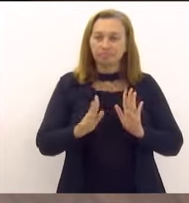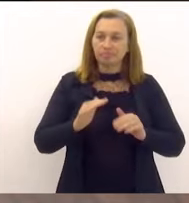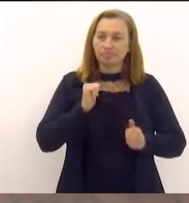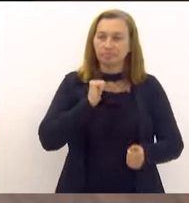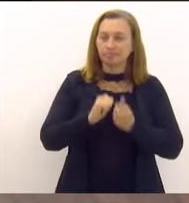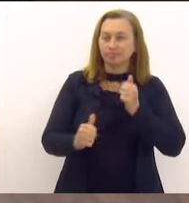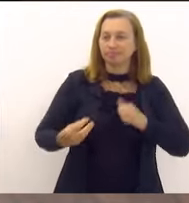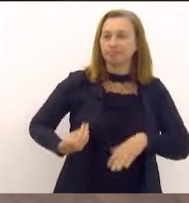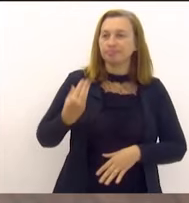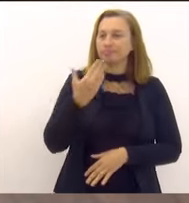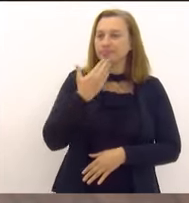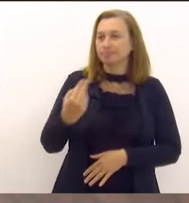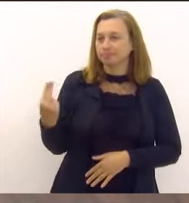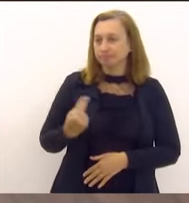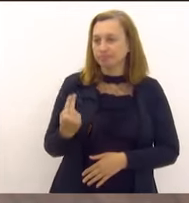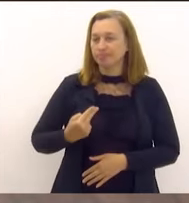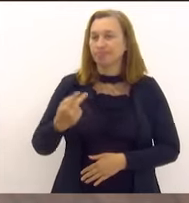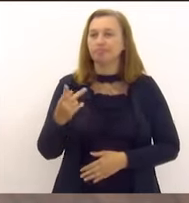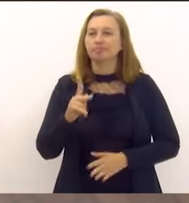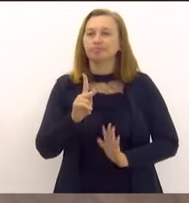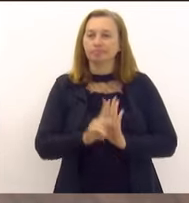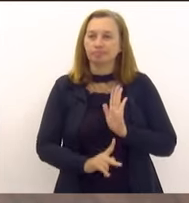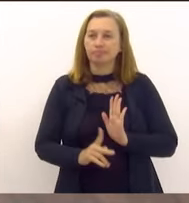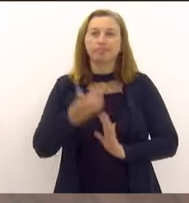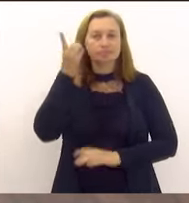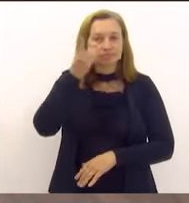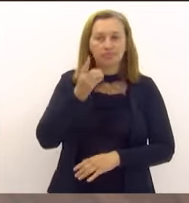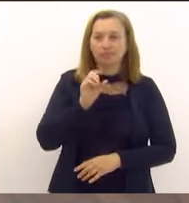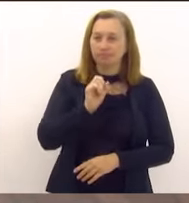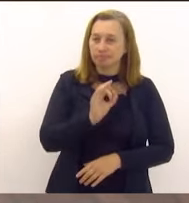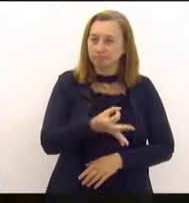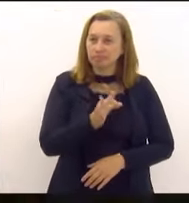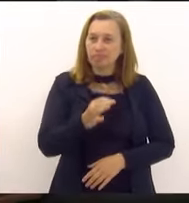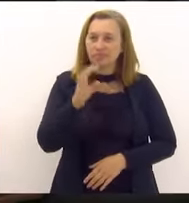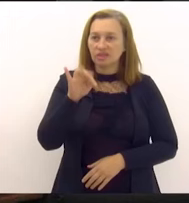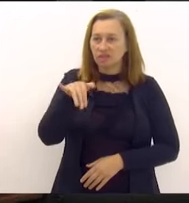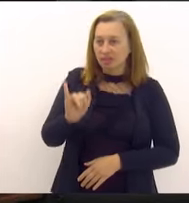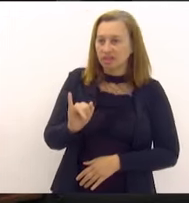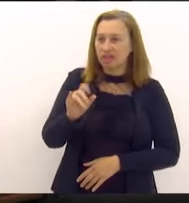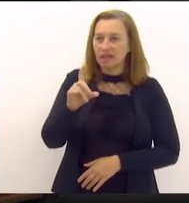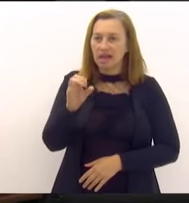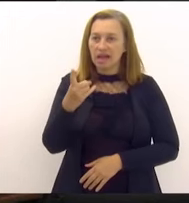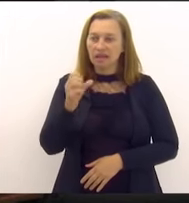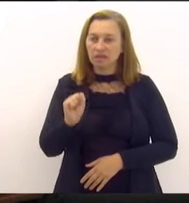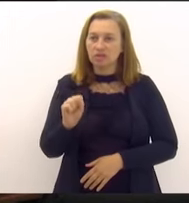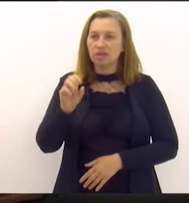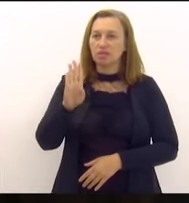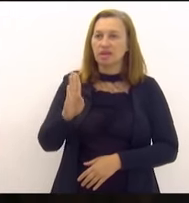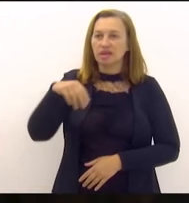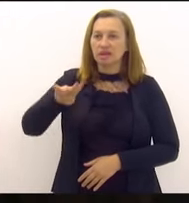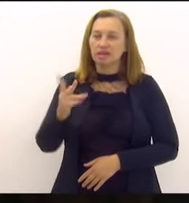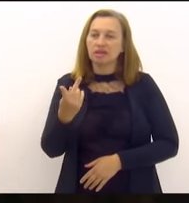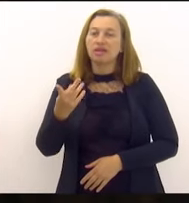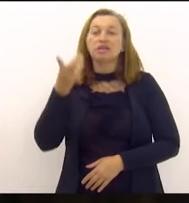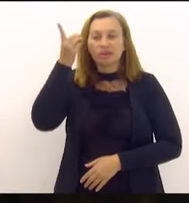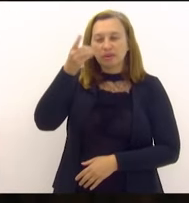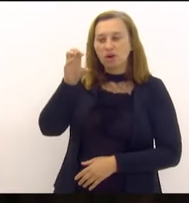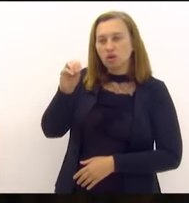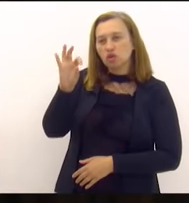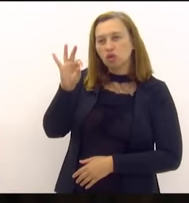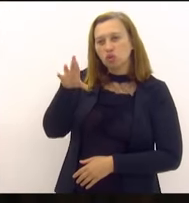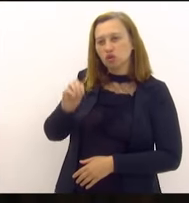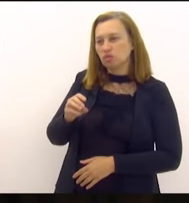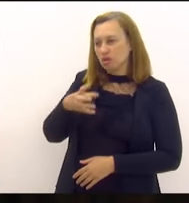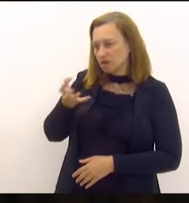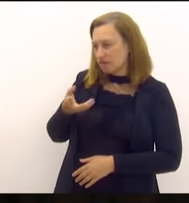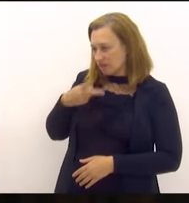a coautoria do projeto do deputado. Obrigado. Com certeza. Tande, Carlinhos, BNH. Deputado Ottoni, quer fazer uso da